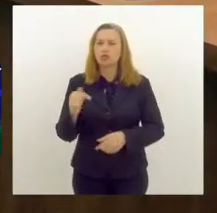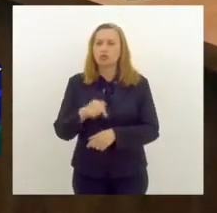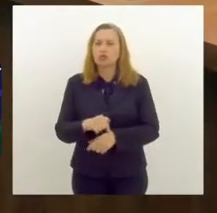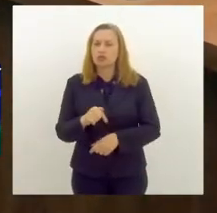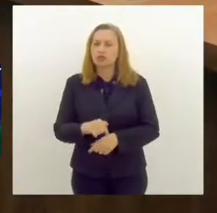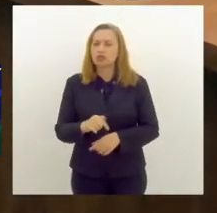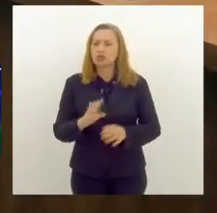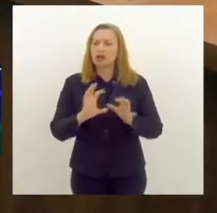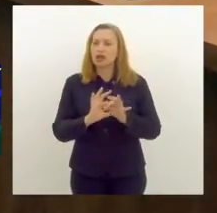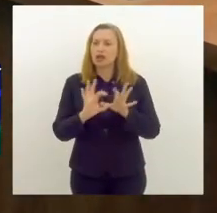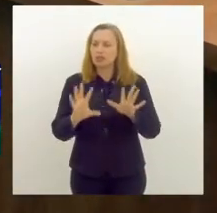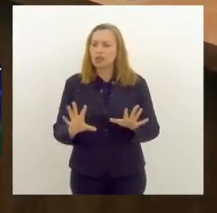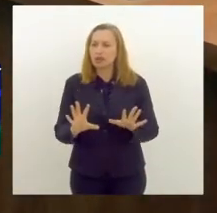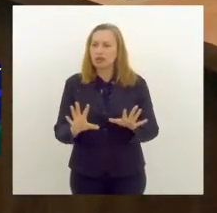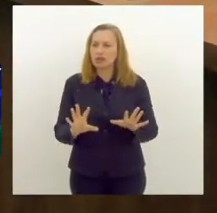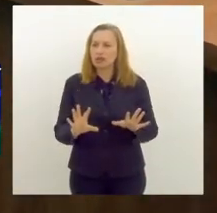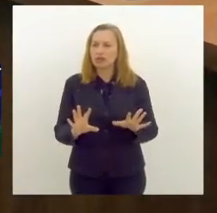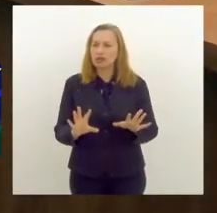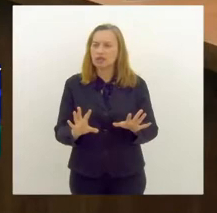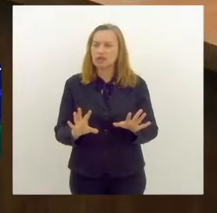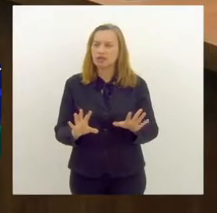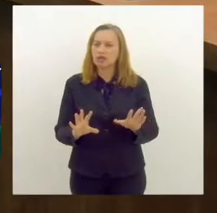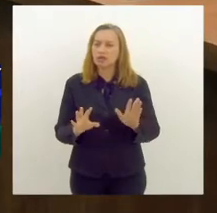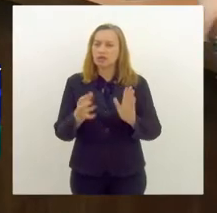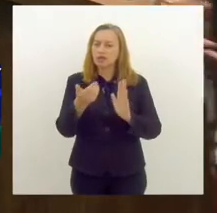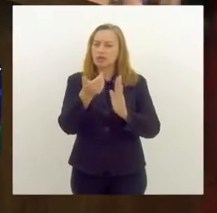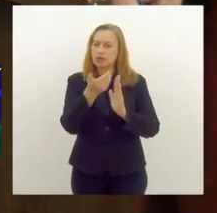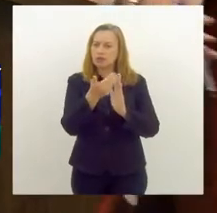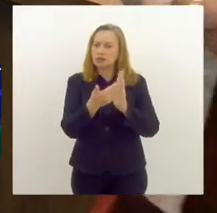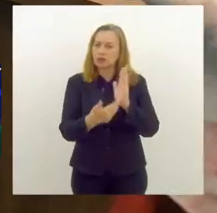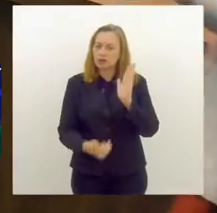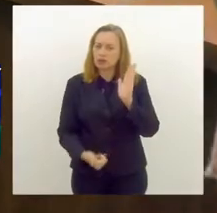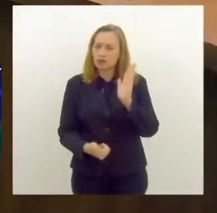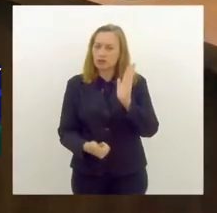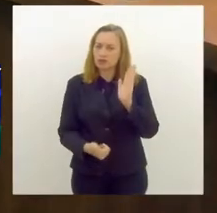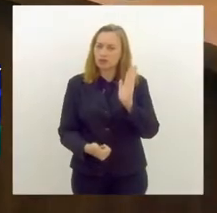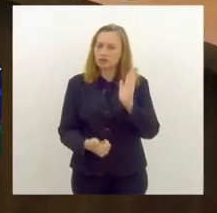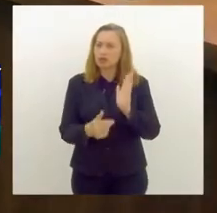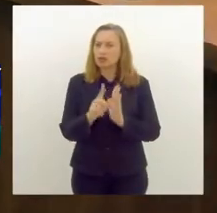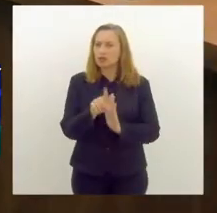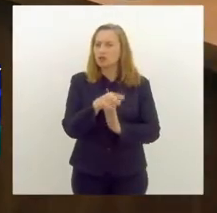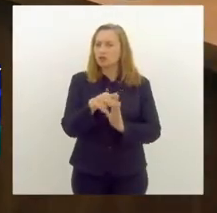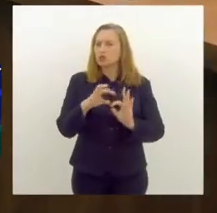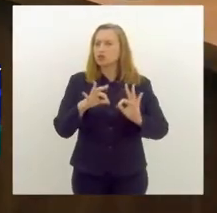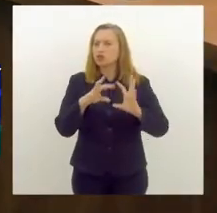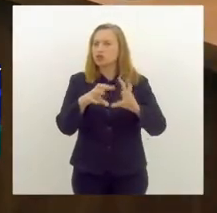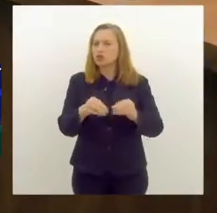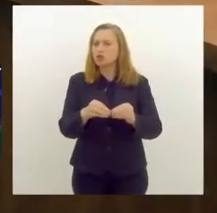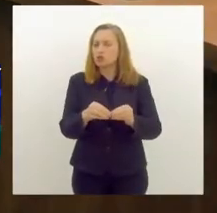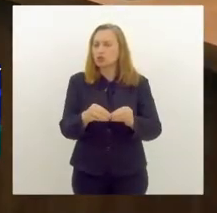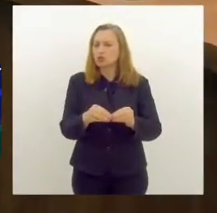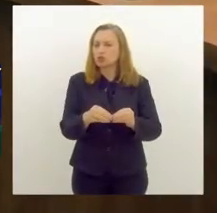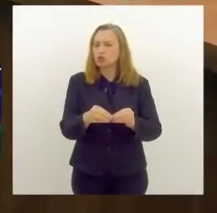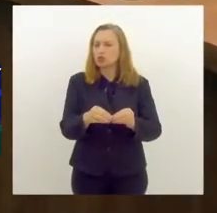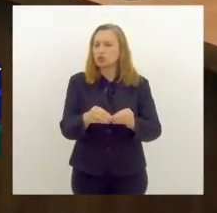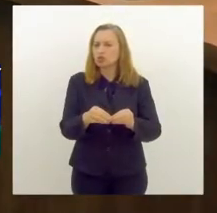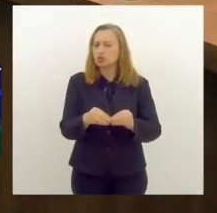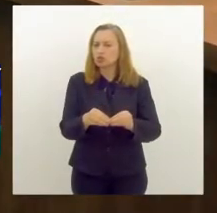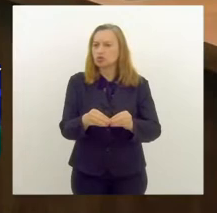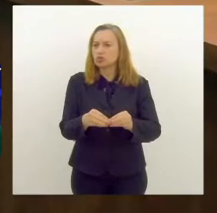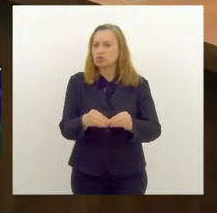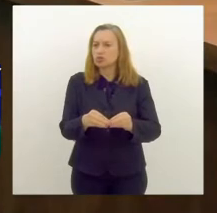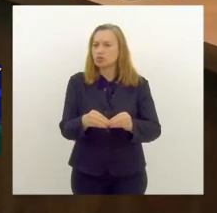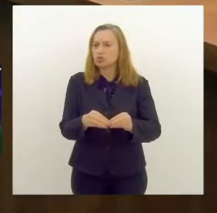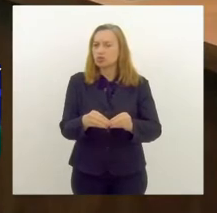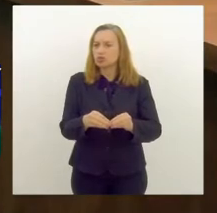públicas para deliberar sobre a escala, a exclusão de todas as forças de segurança do Estado,